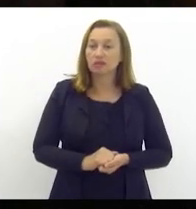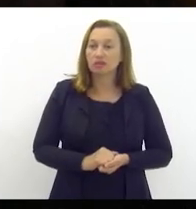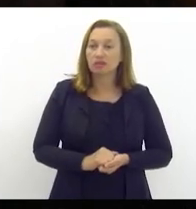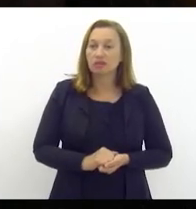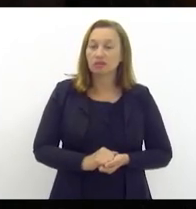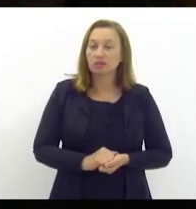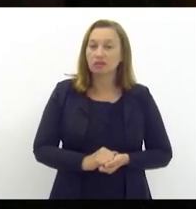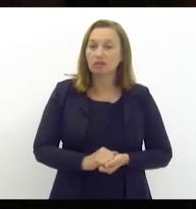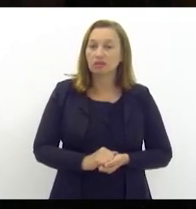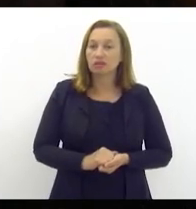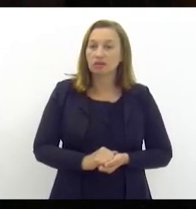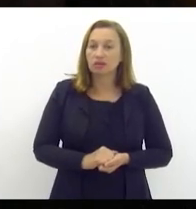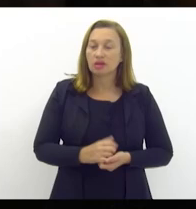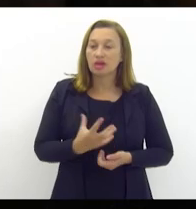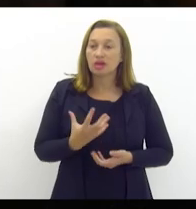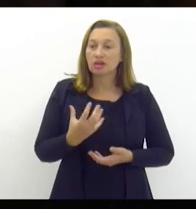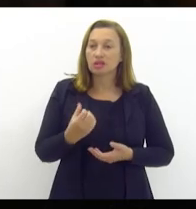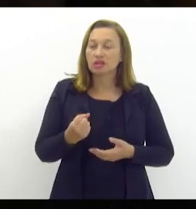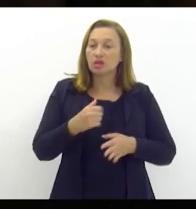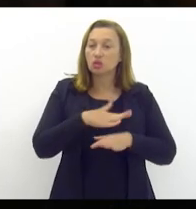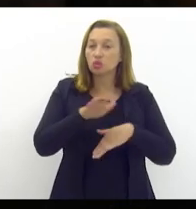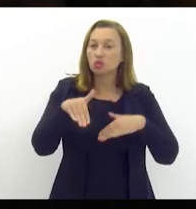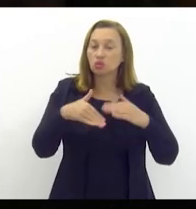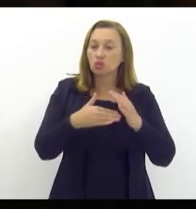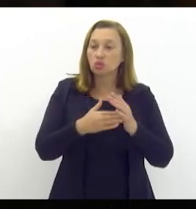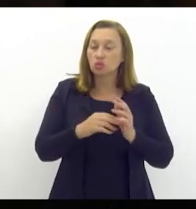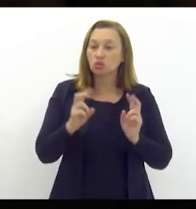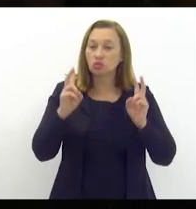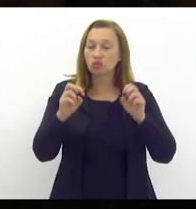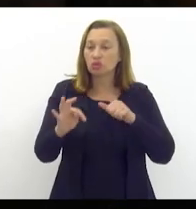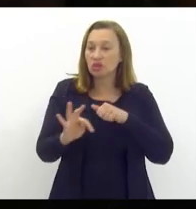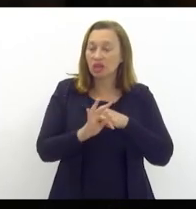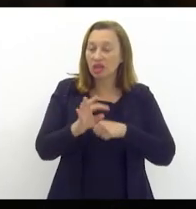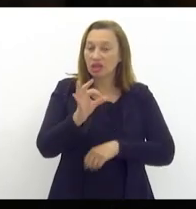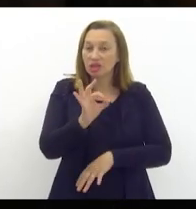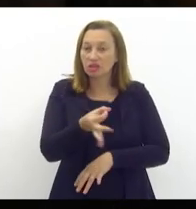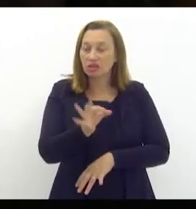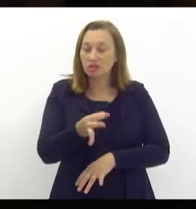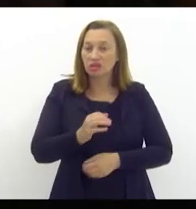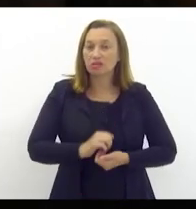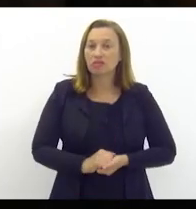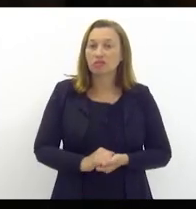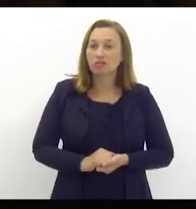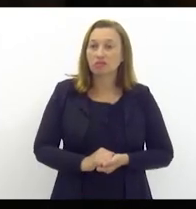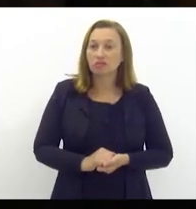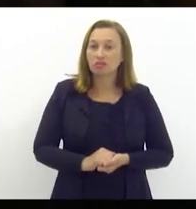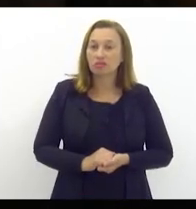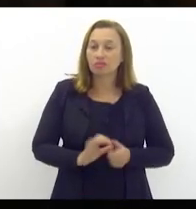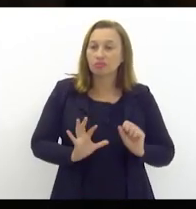adotar todas as providências técnicas necessárias para garantir